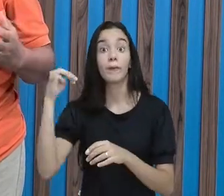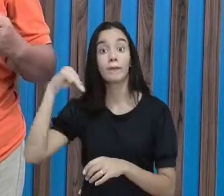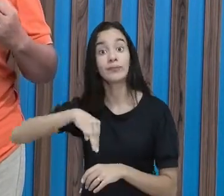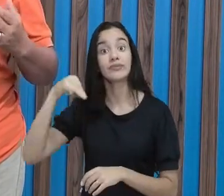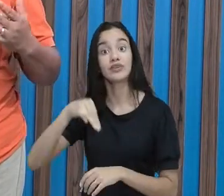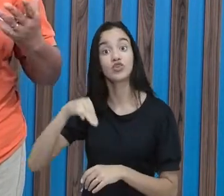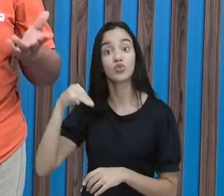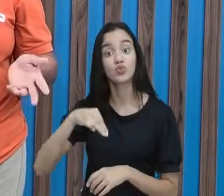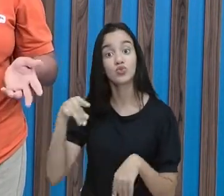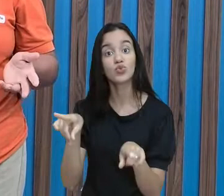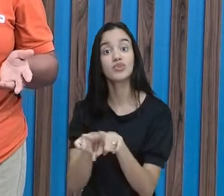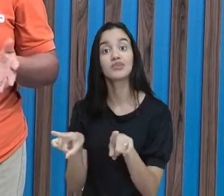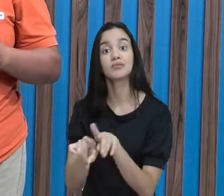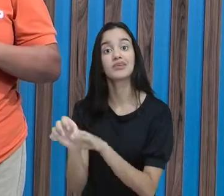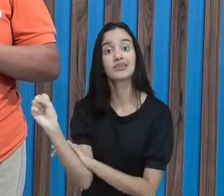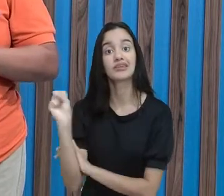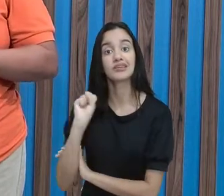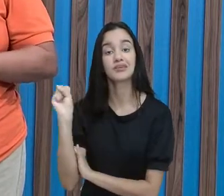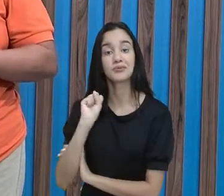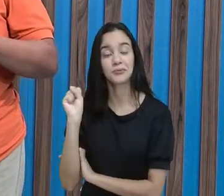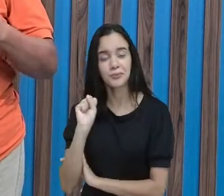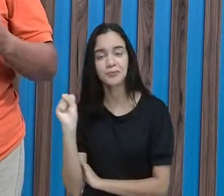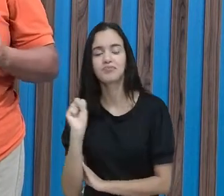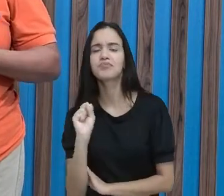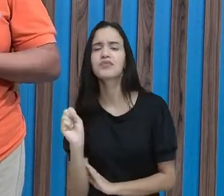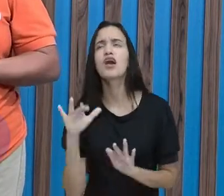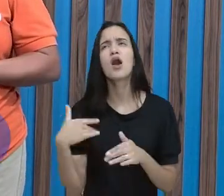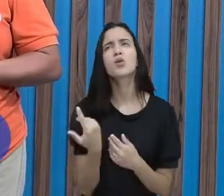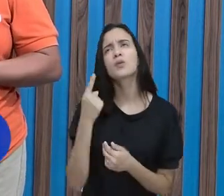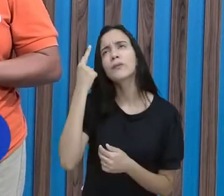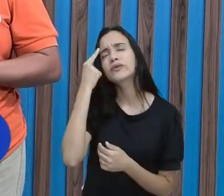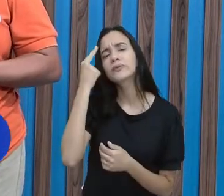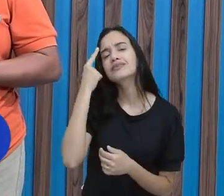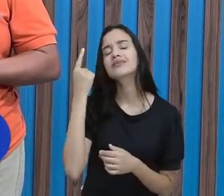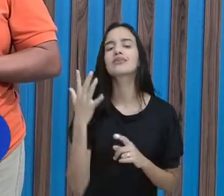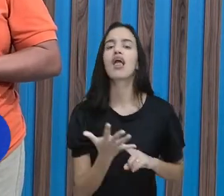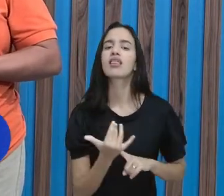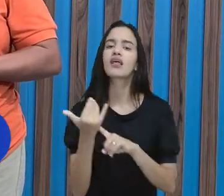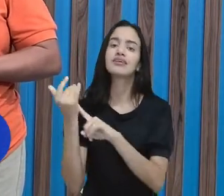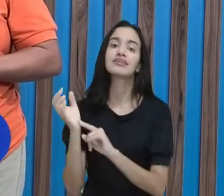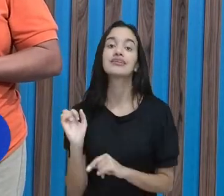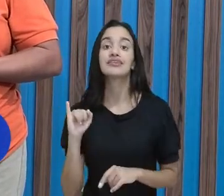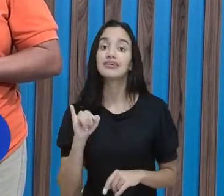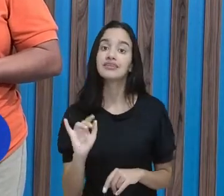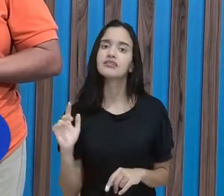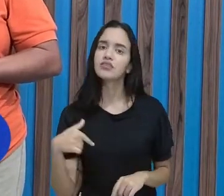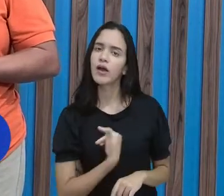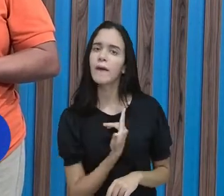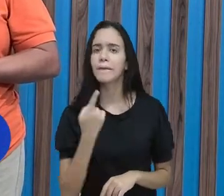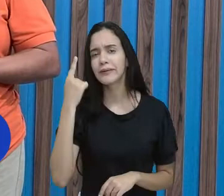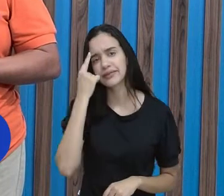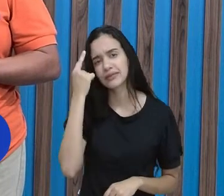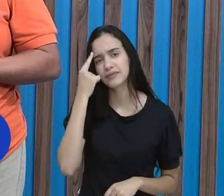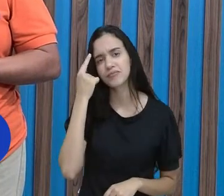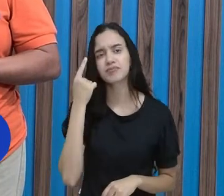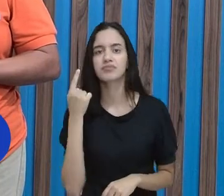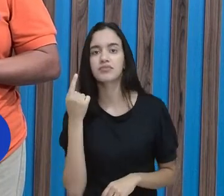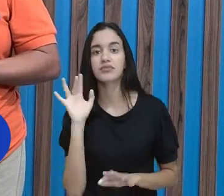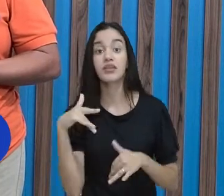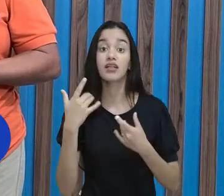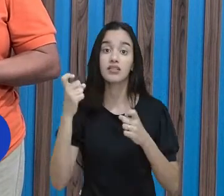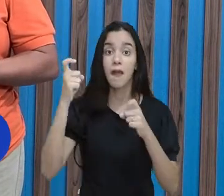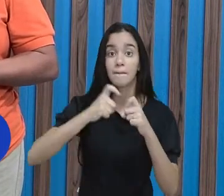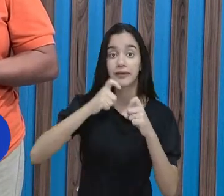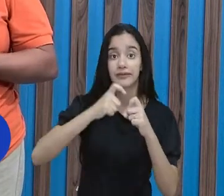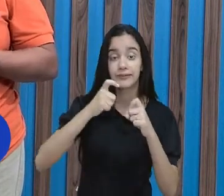minutos, de segundos. A mesma coisa a gente pode pensar na tecnologia. Se a gente pensar na